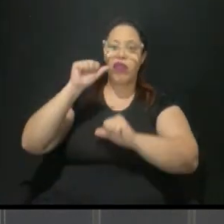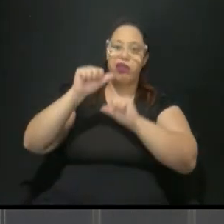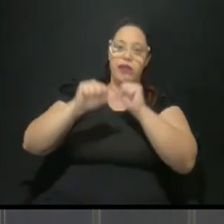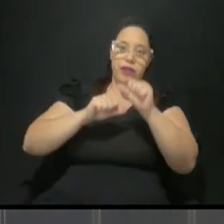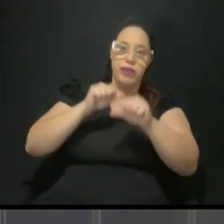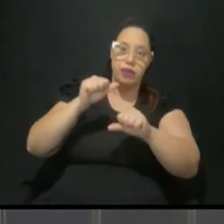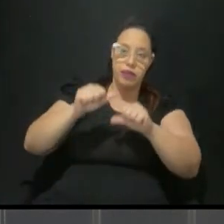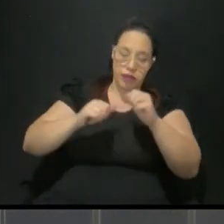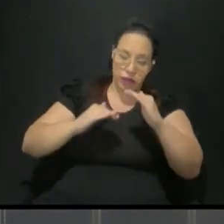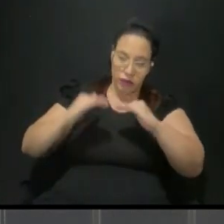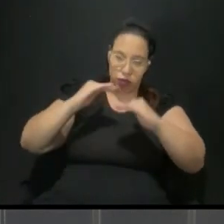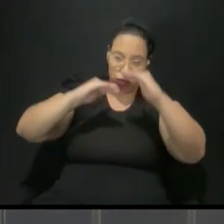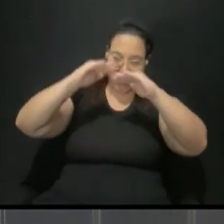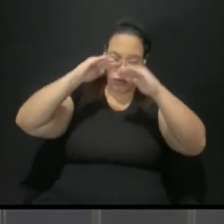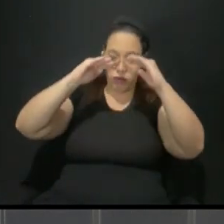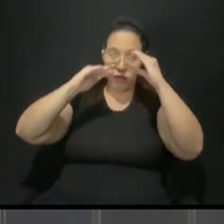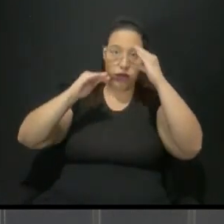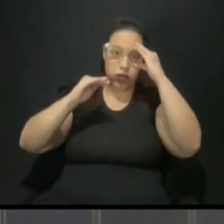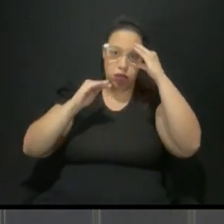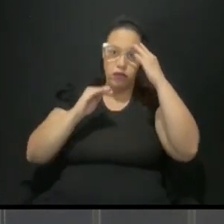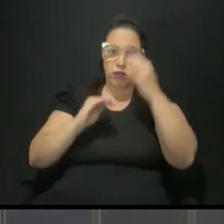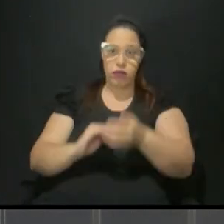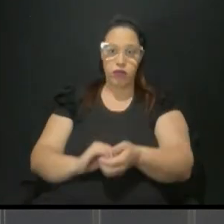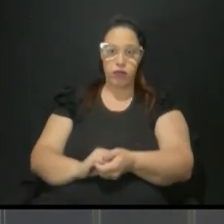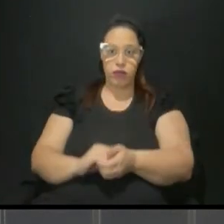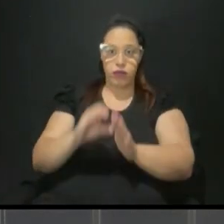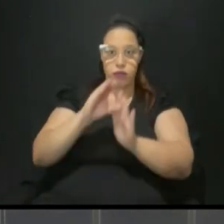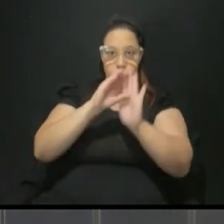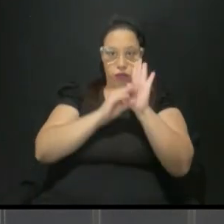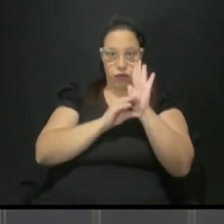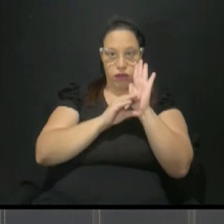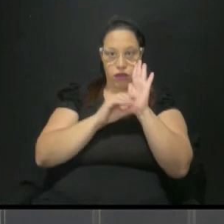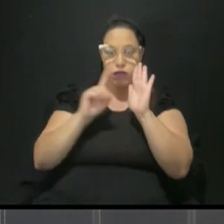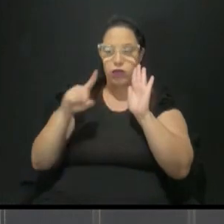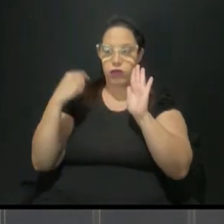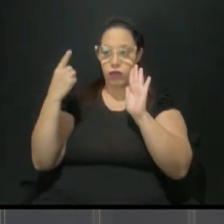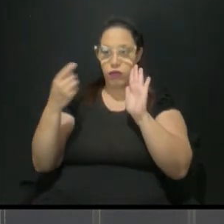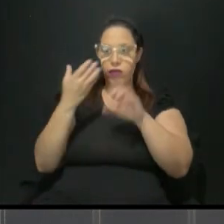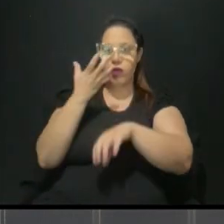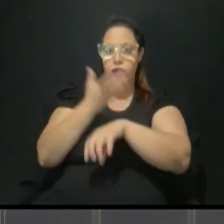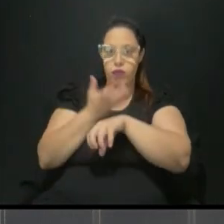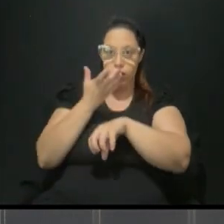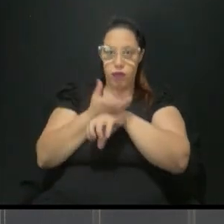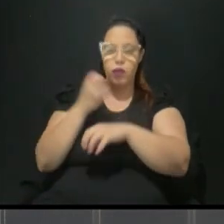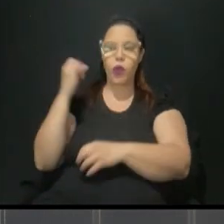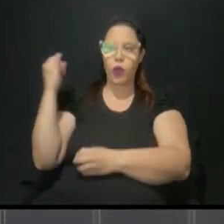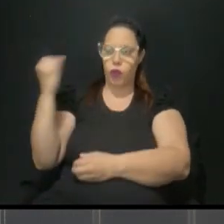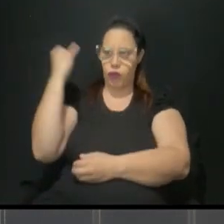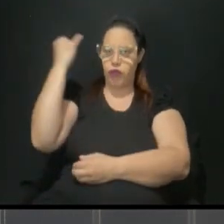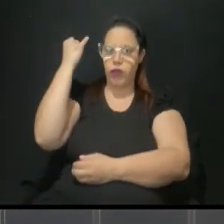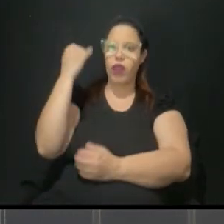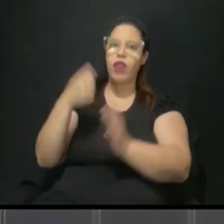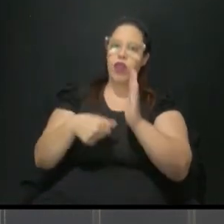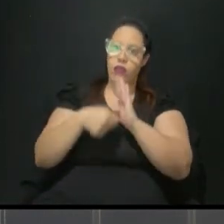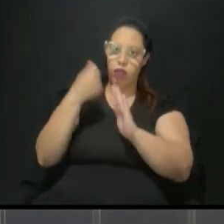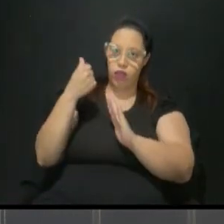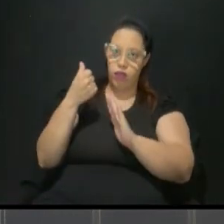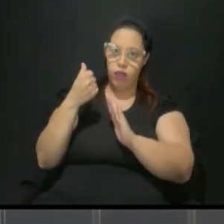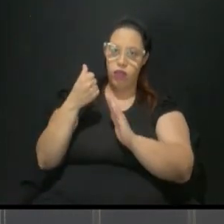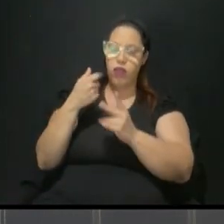desenvolver no currículo outras disciplinas importantes. Uma delas, né, que a gente